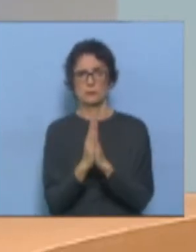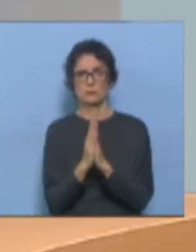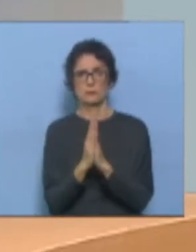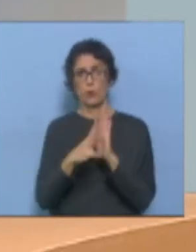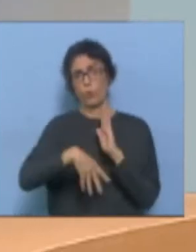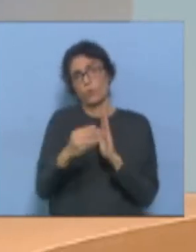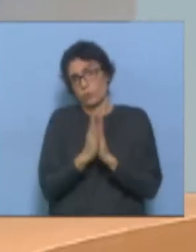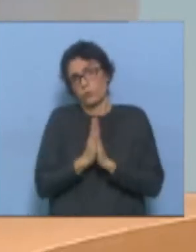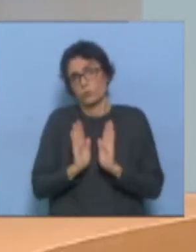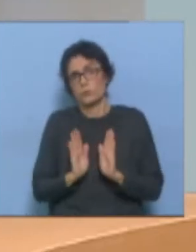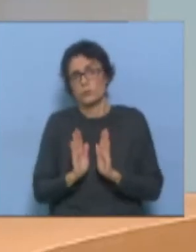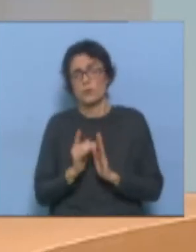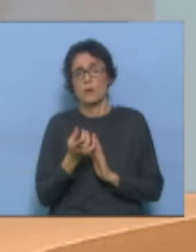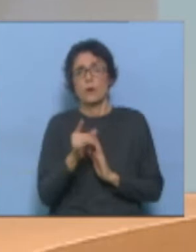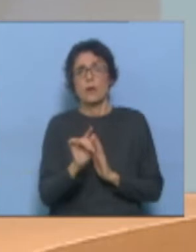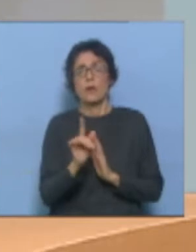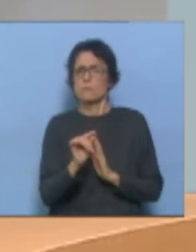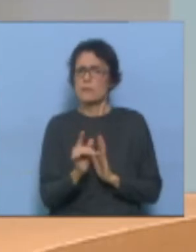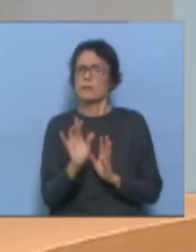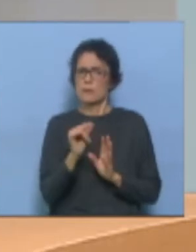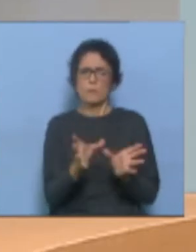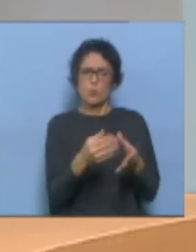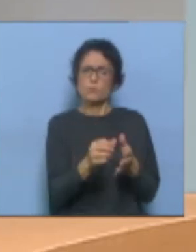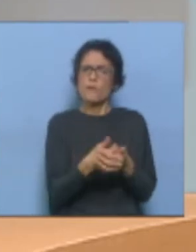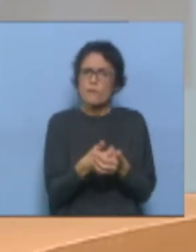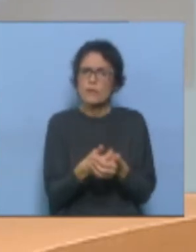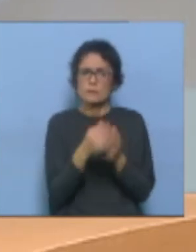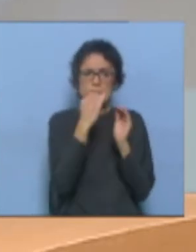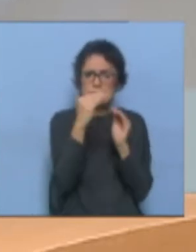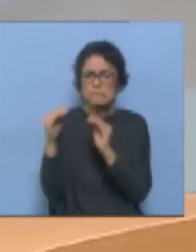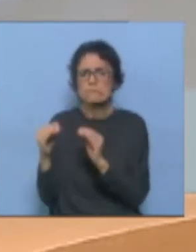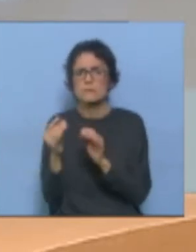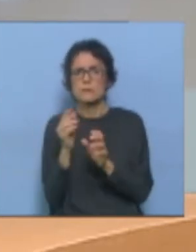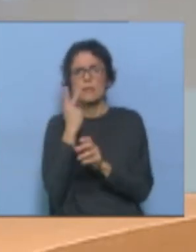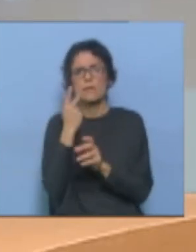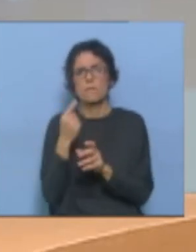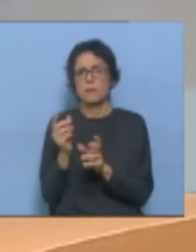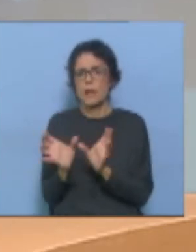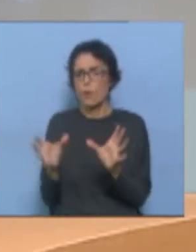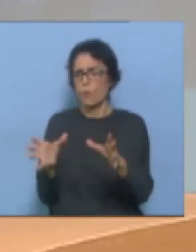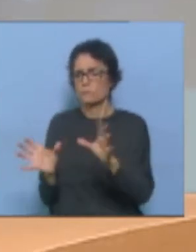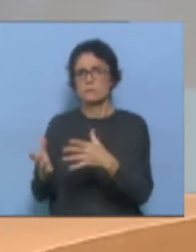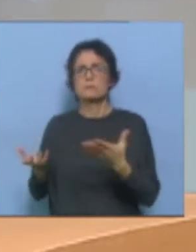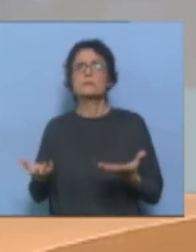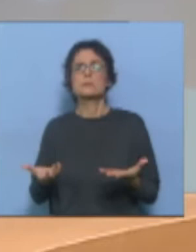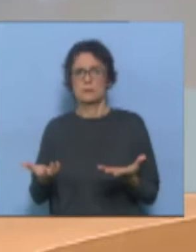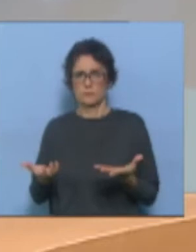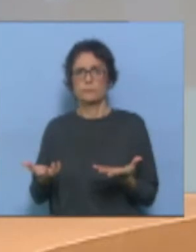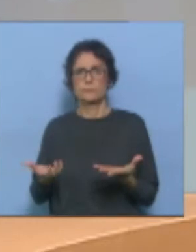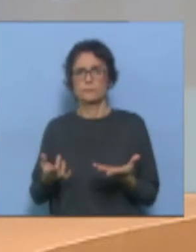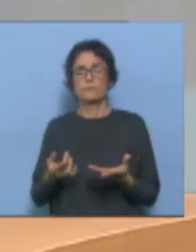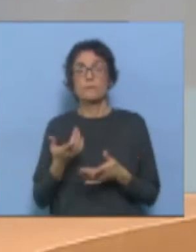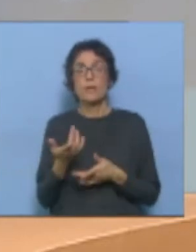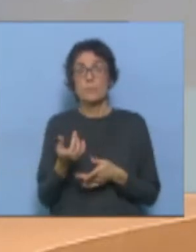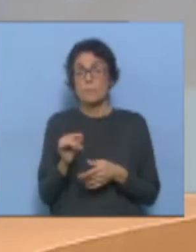também os conselhos evangélicos, a vida comunitária, mas que depois se traduz numa vida concreta, portanto, doação através